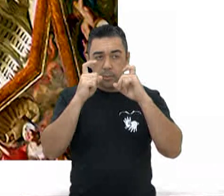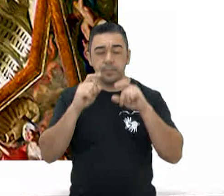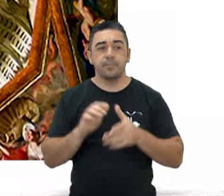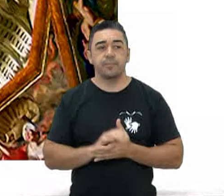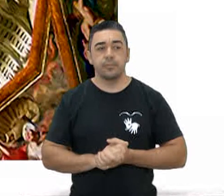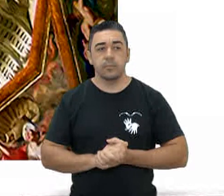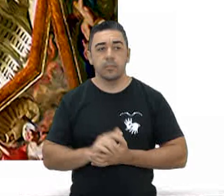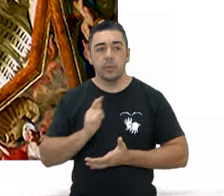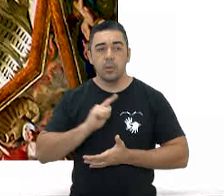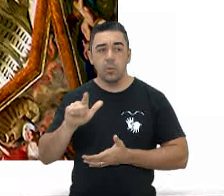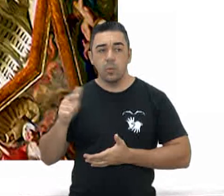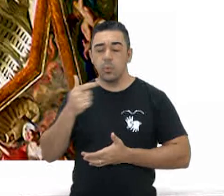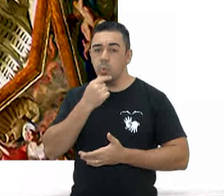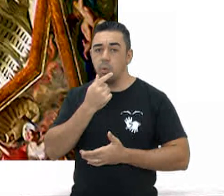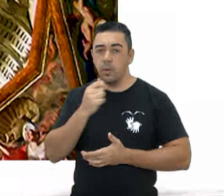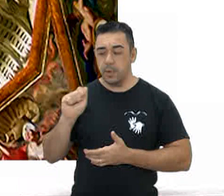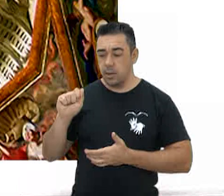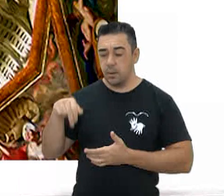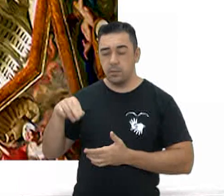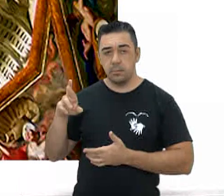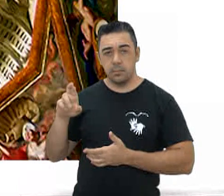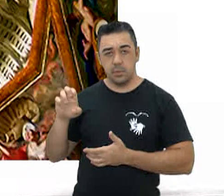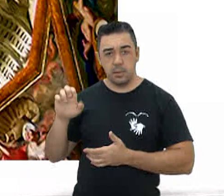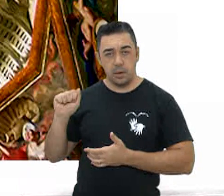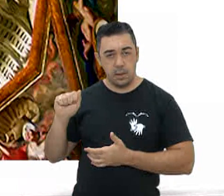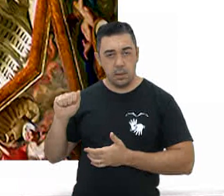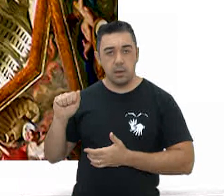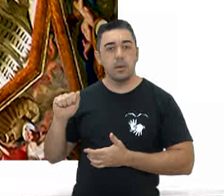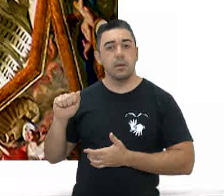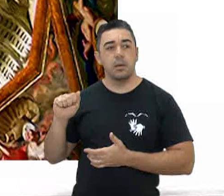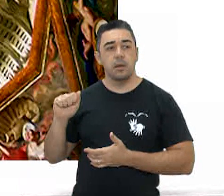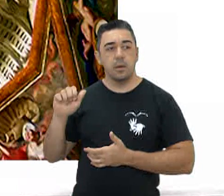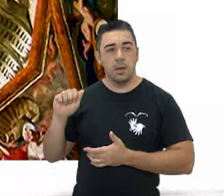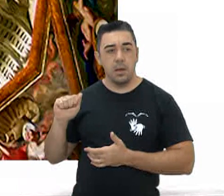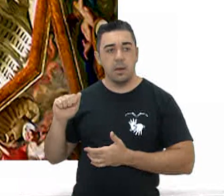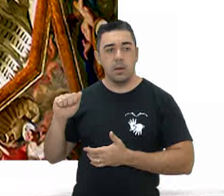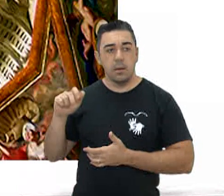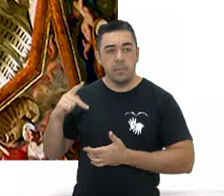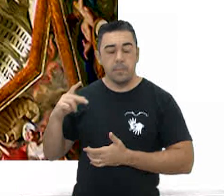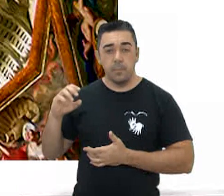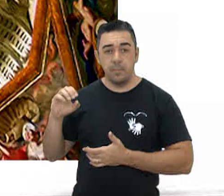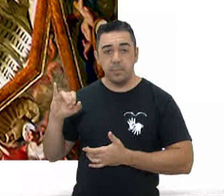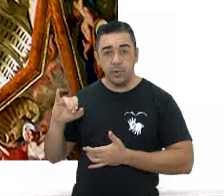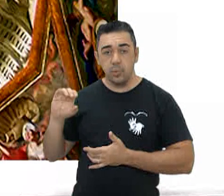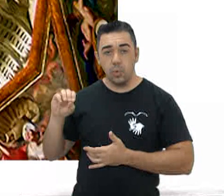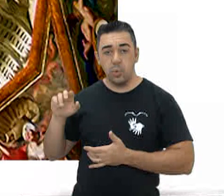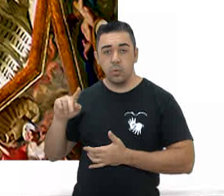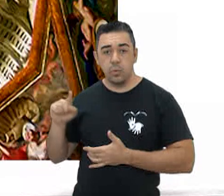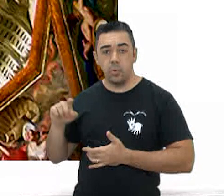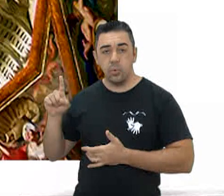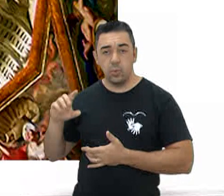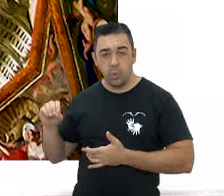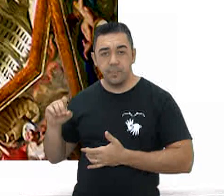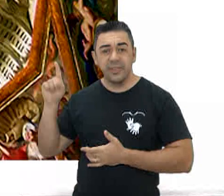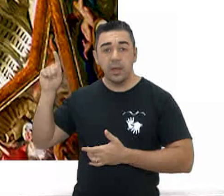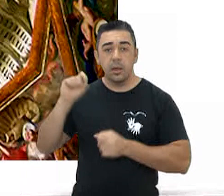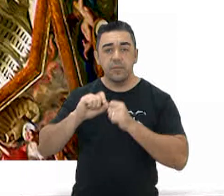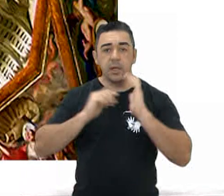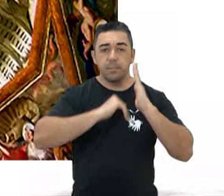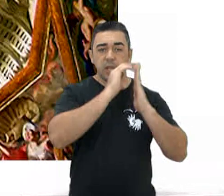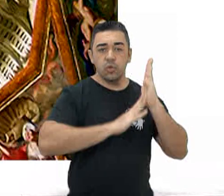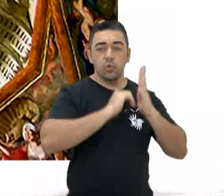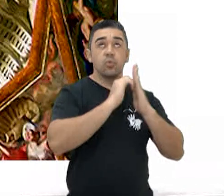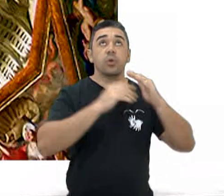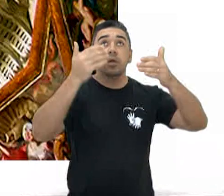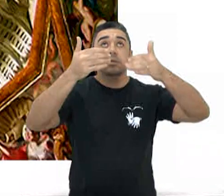E Andrea Pozzo, outro italiano também. Uma igreja simples, que ele faz no teto da igreja essa